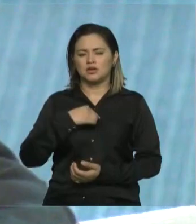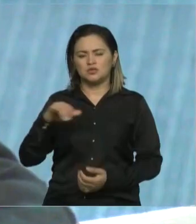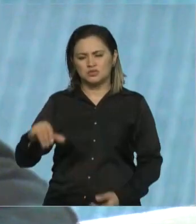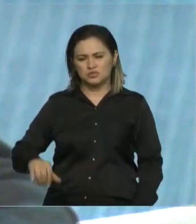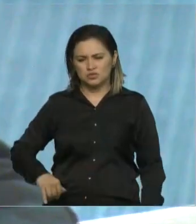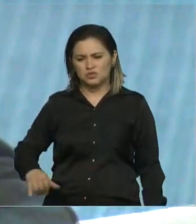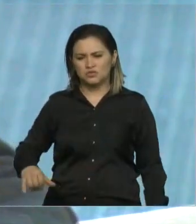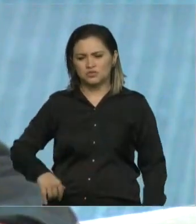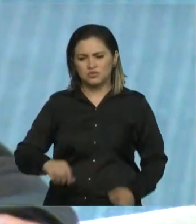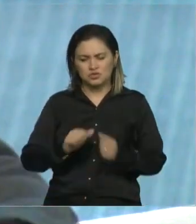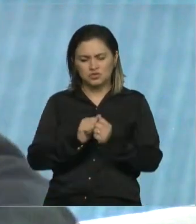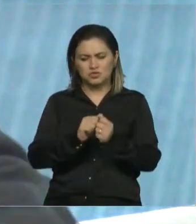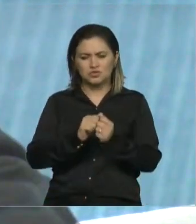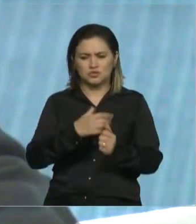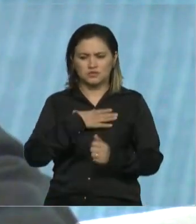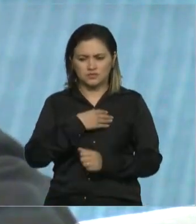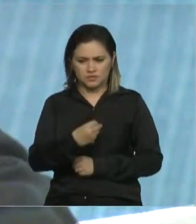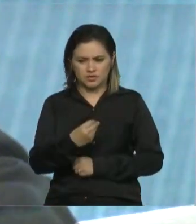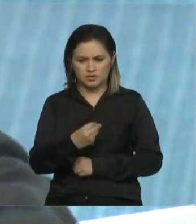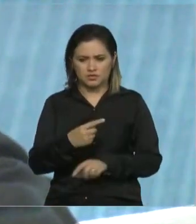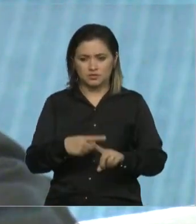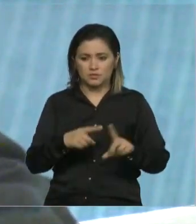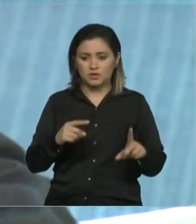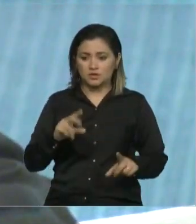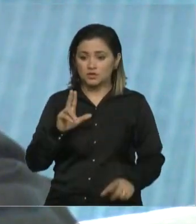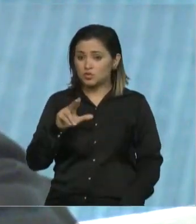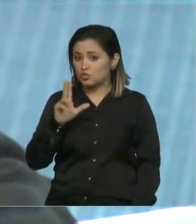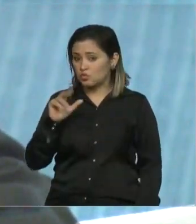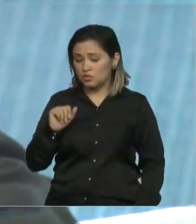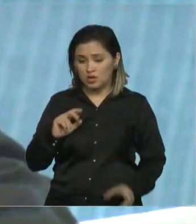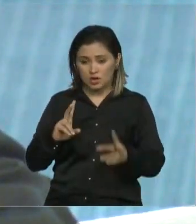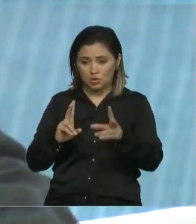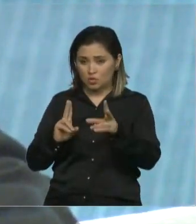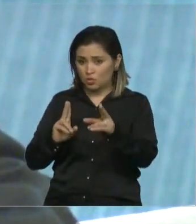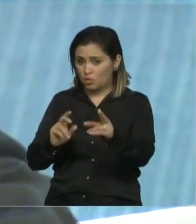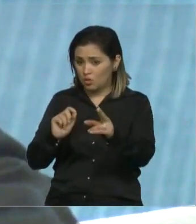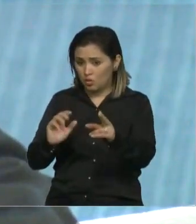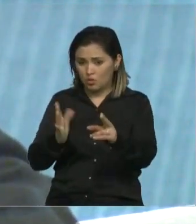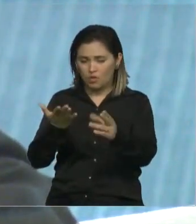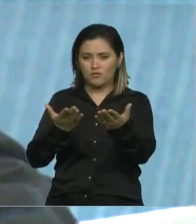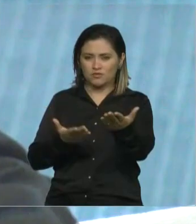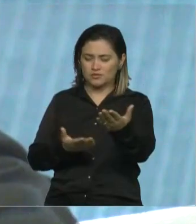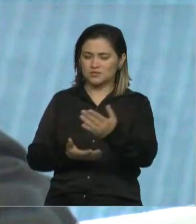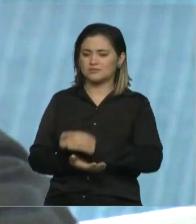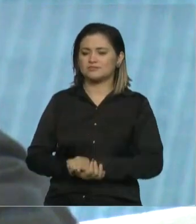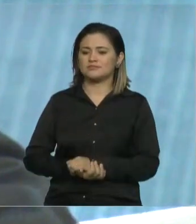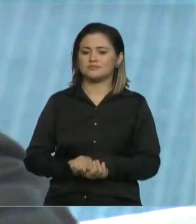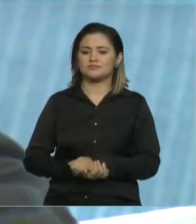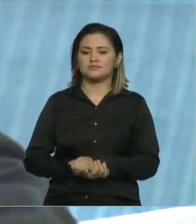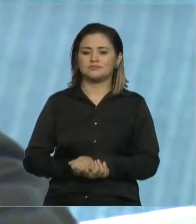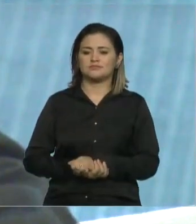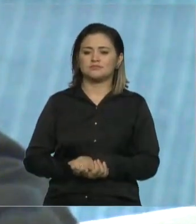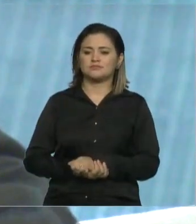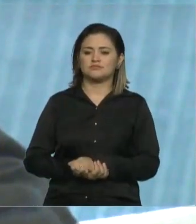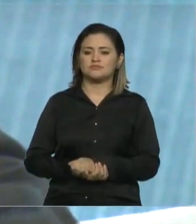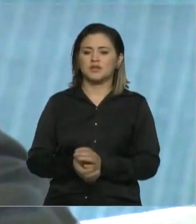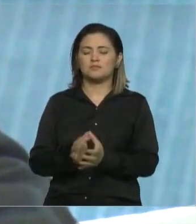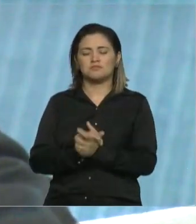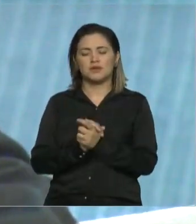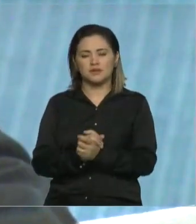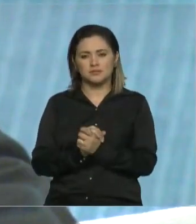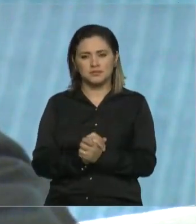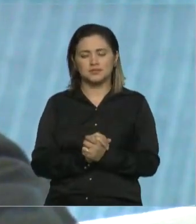Mas nunca foi igual ao que aconteceu contigo, minha amiga. Então, eu sei todos os parabéns. Como